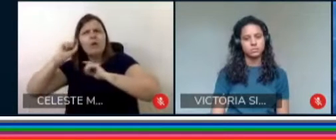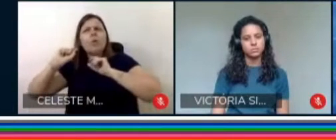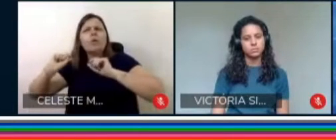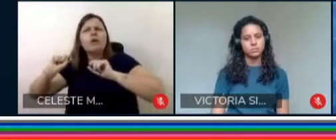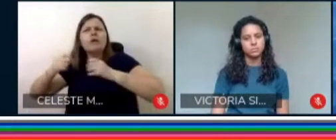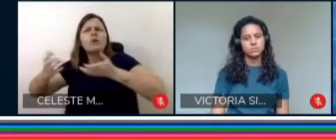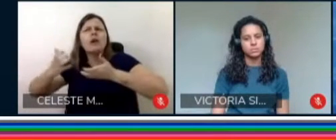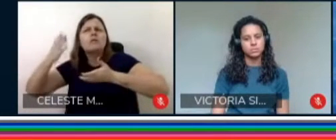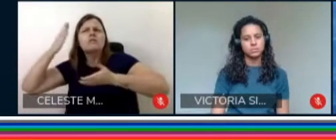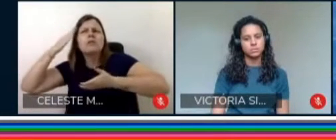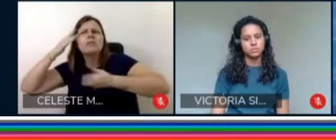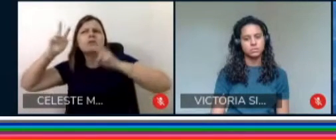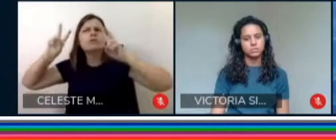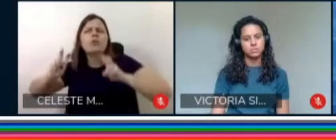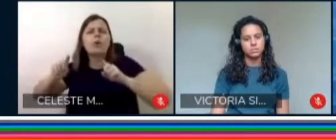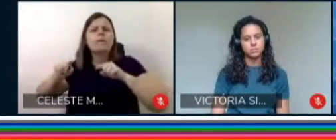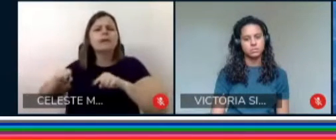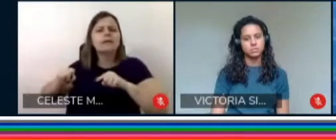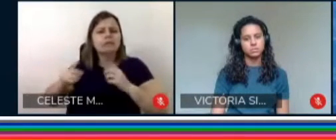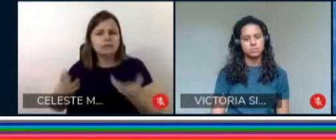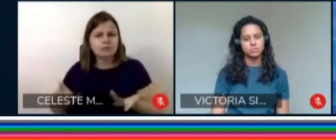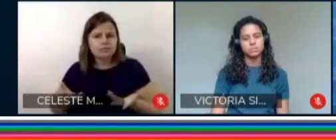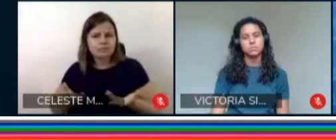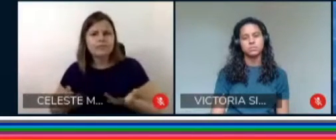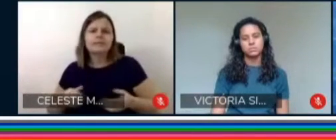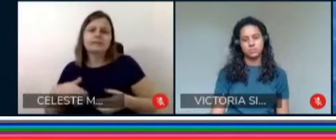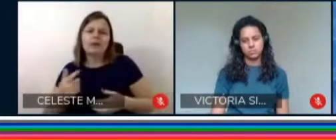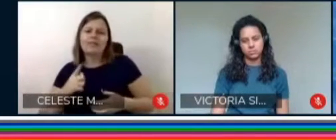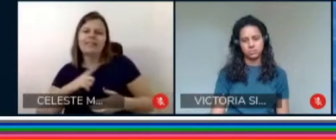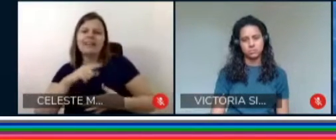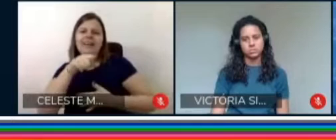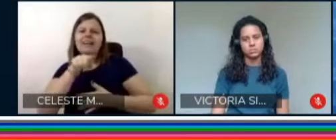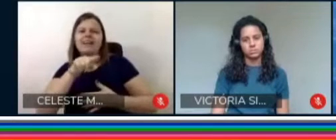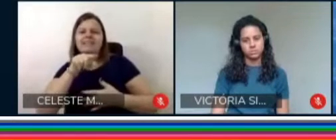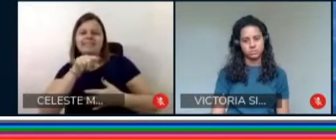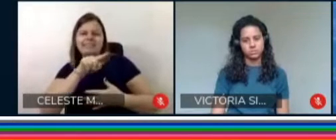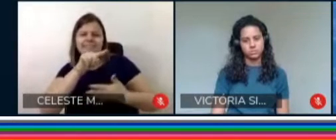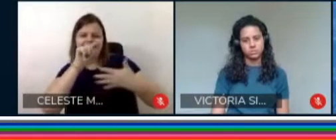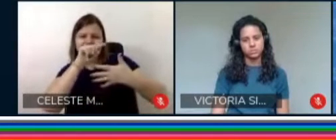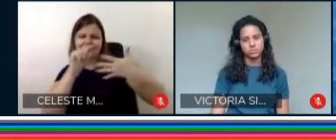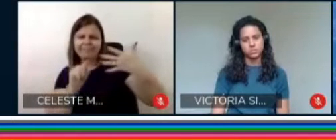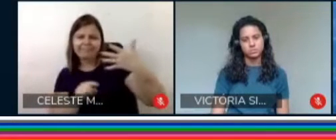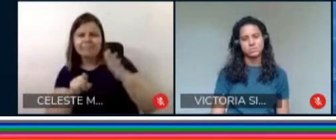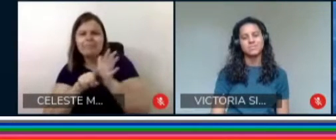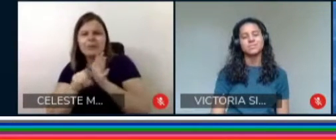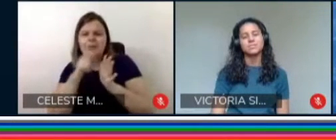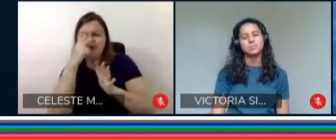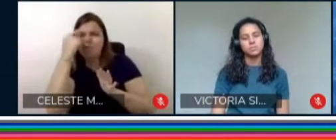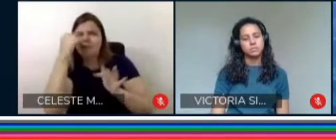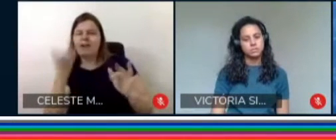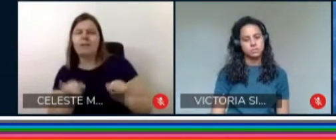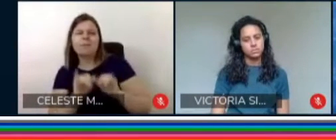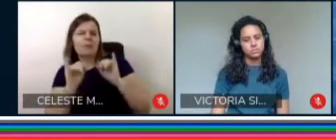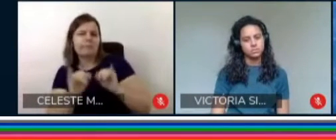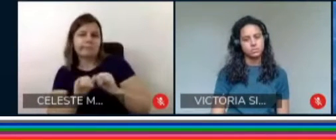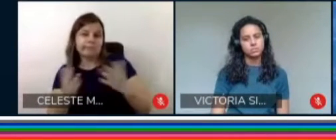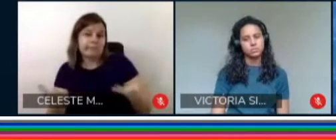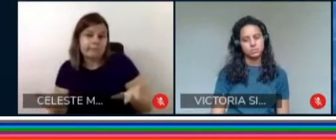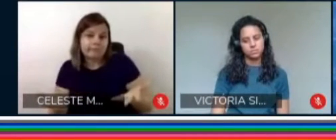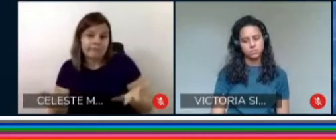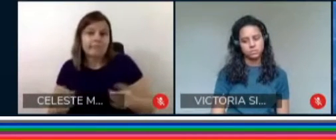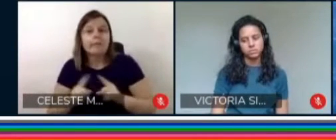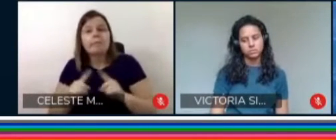né? Então a gente coloca algumas perguntas bobas ali para saber que todo o processo de pesquisa, aí falando de